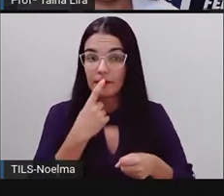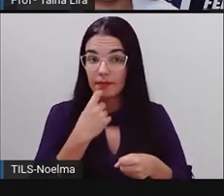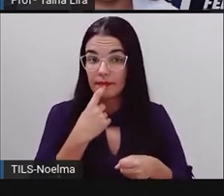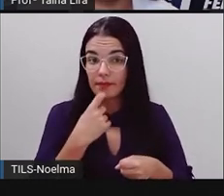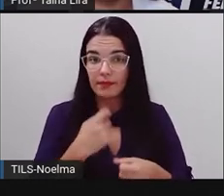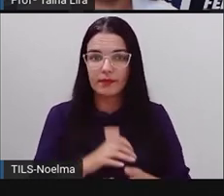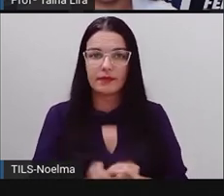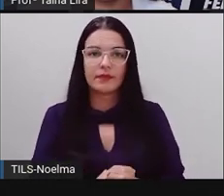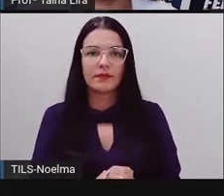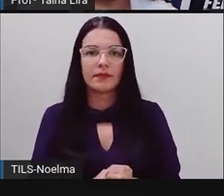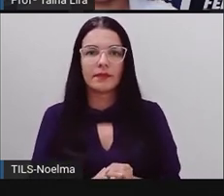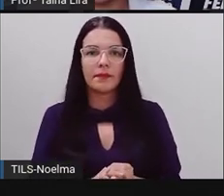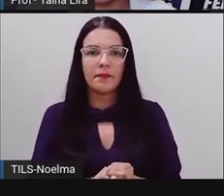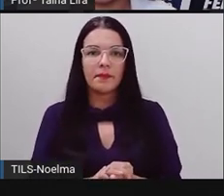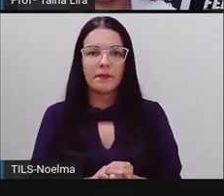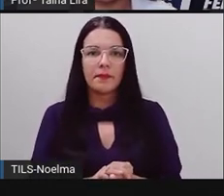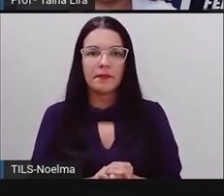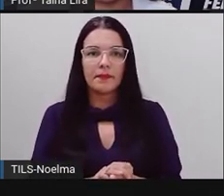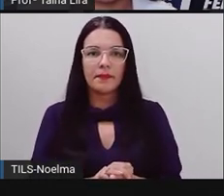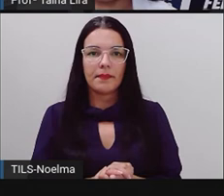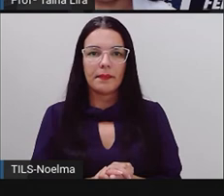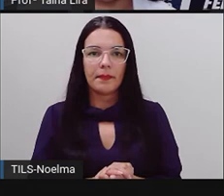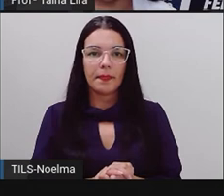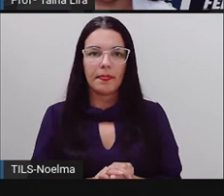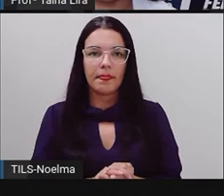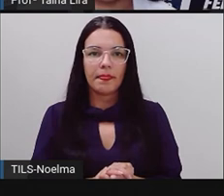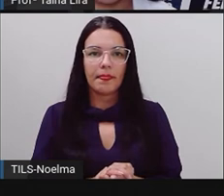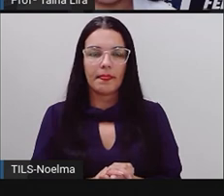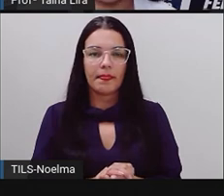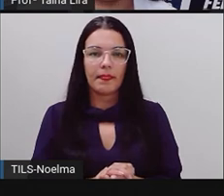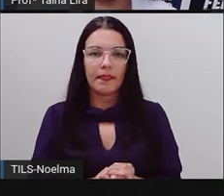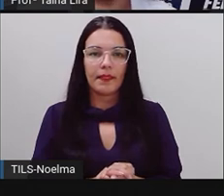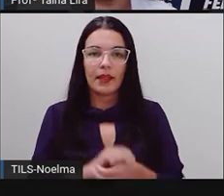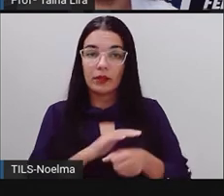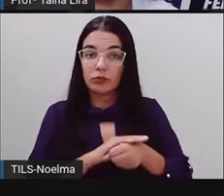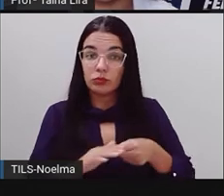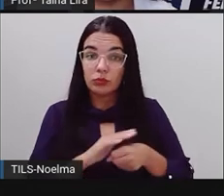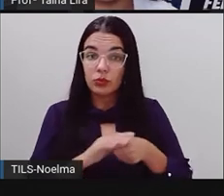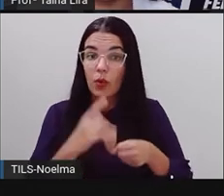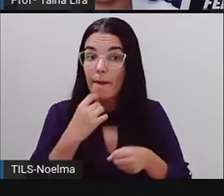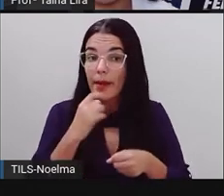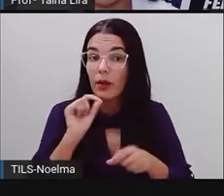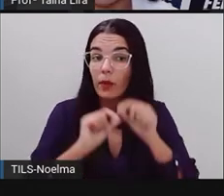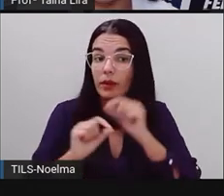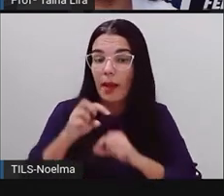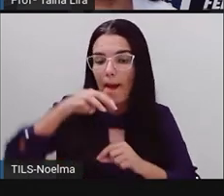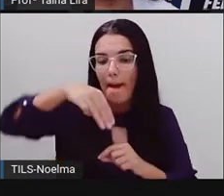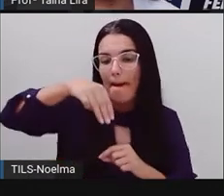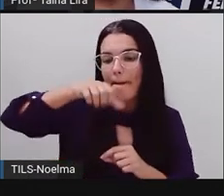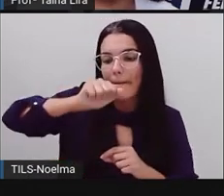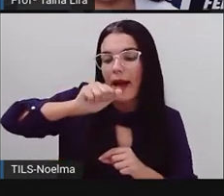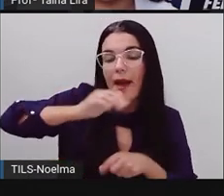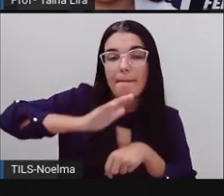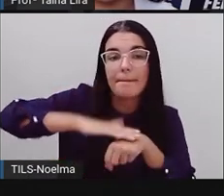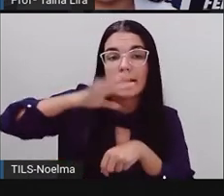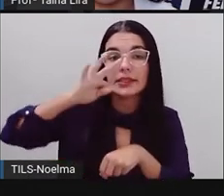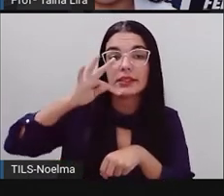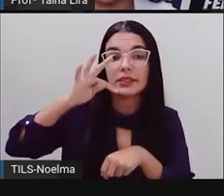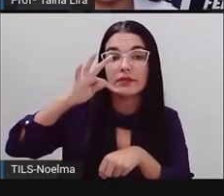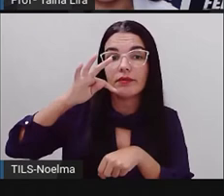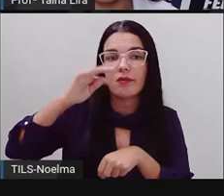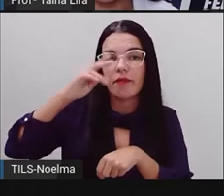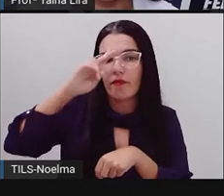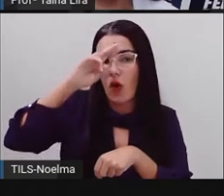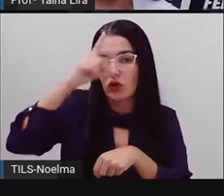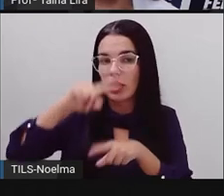então ao tomate é uma sílaba forte a Tomate Porque o mais forte é o mar eu escrevo